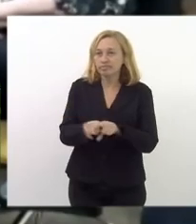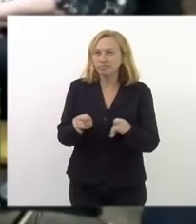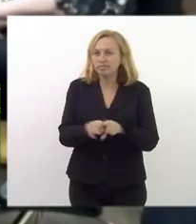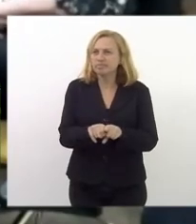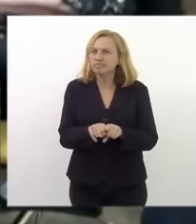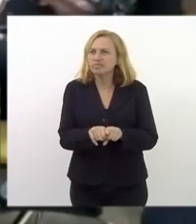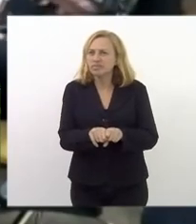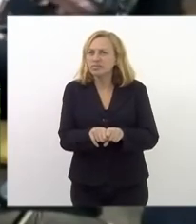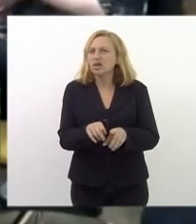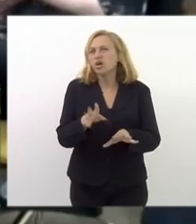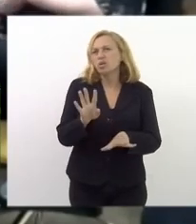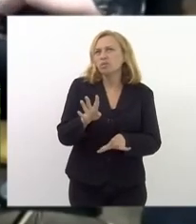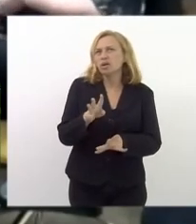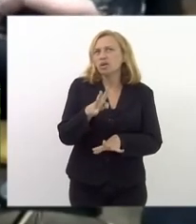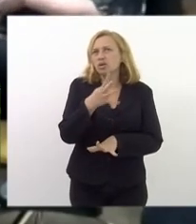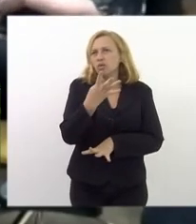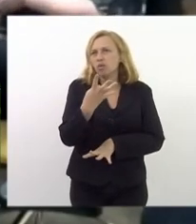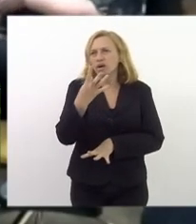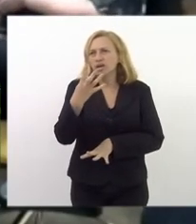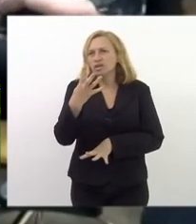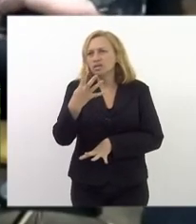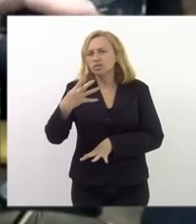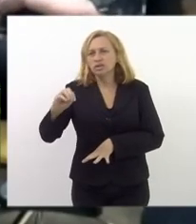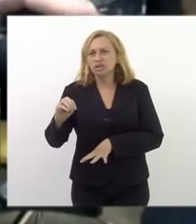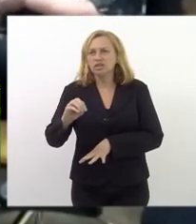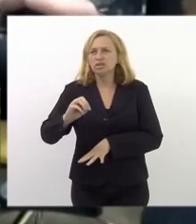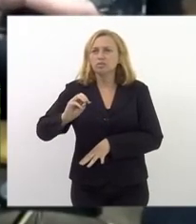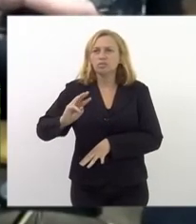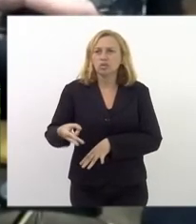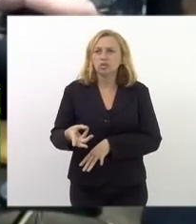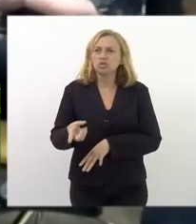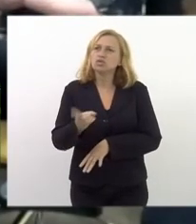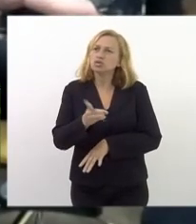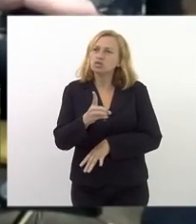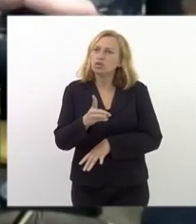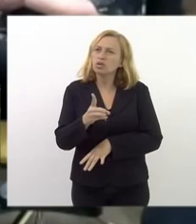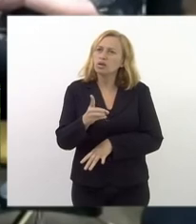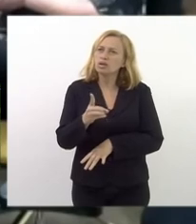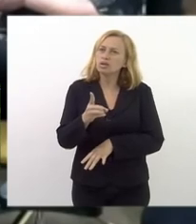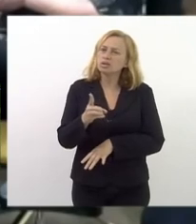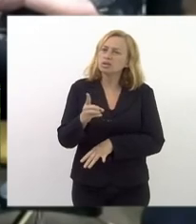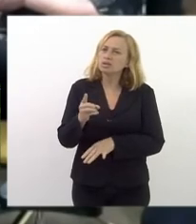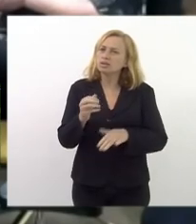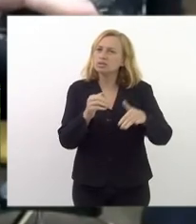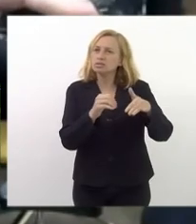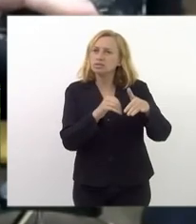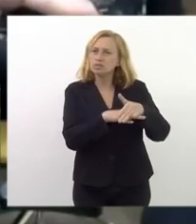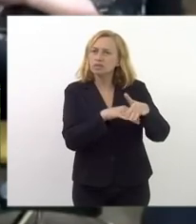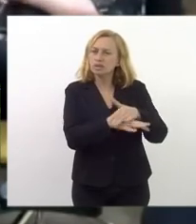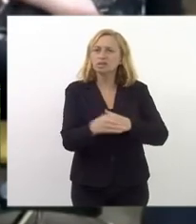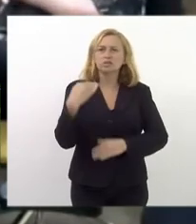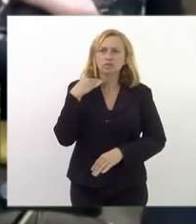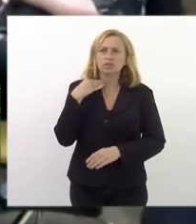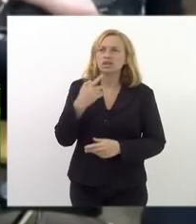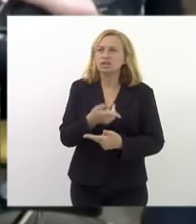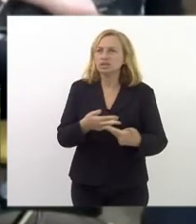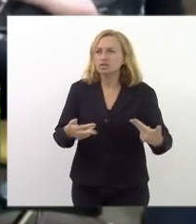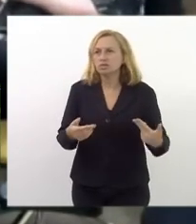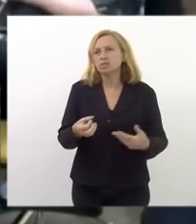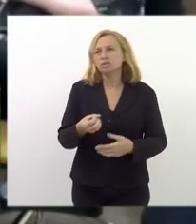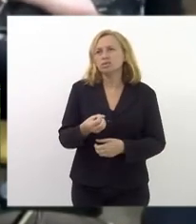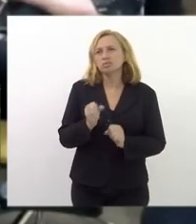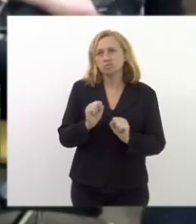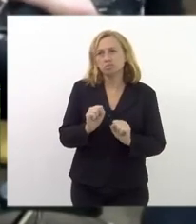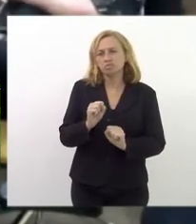tem em torno de 400 milhões de dólares depositados. Então, essas coisas podem ser muito benéficas